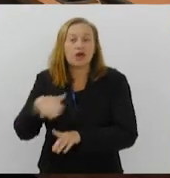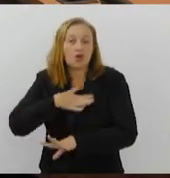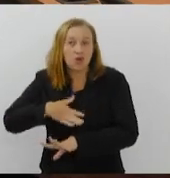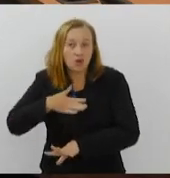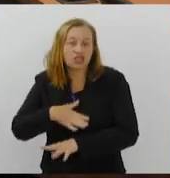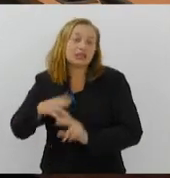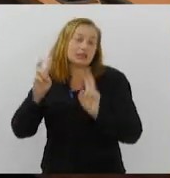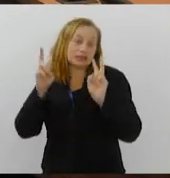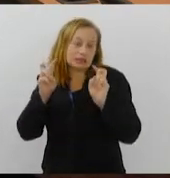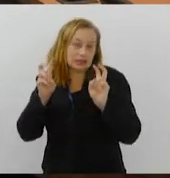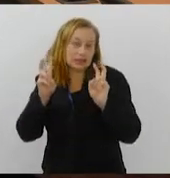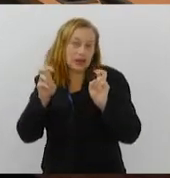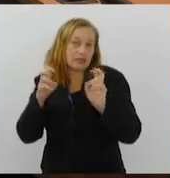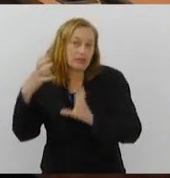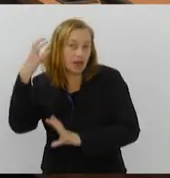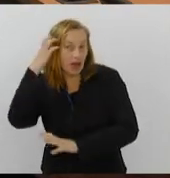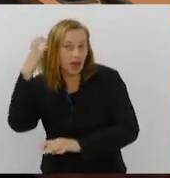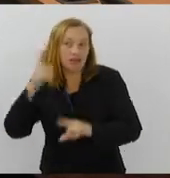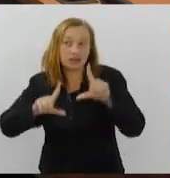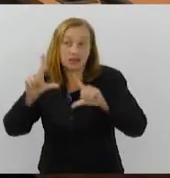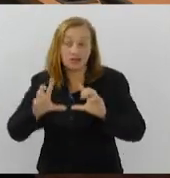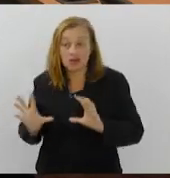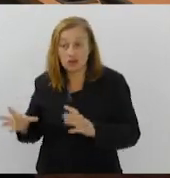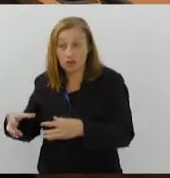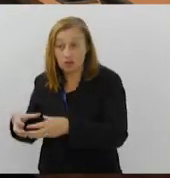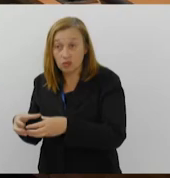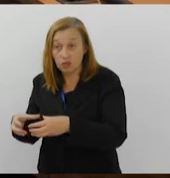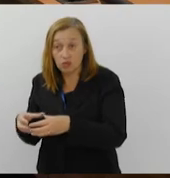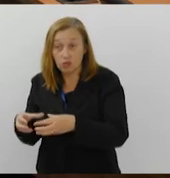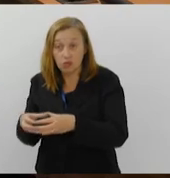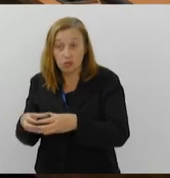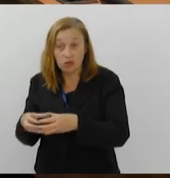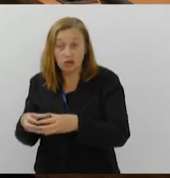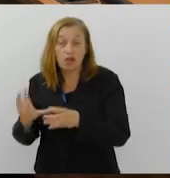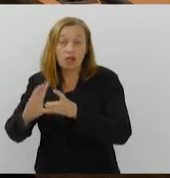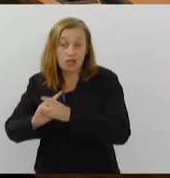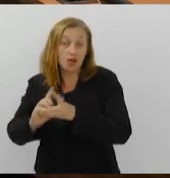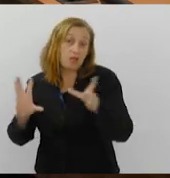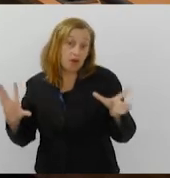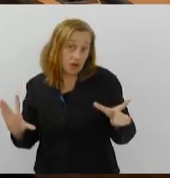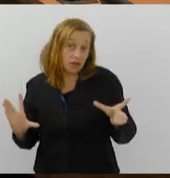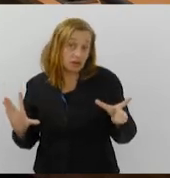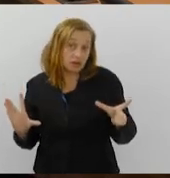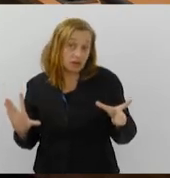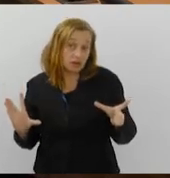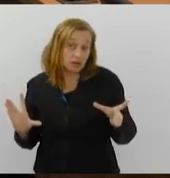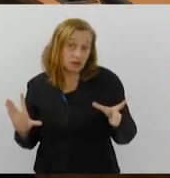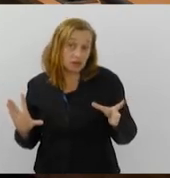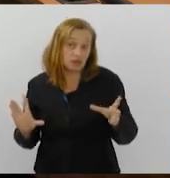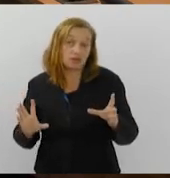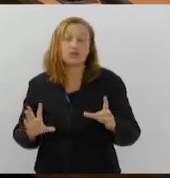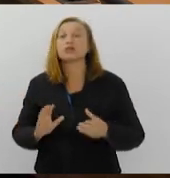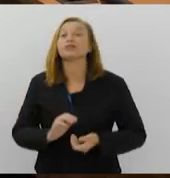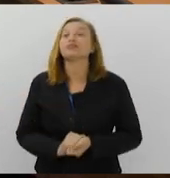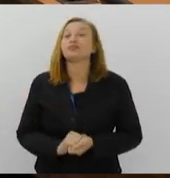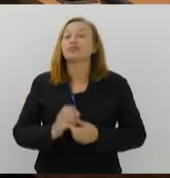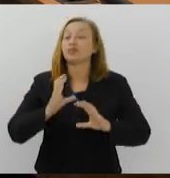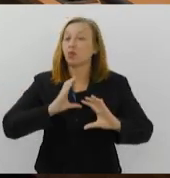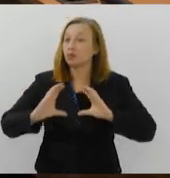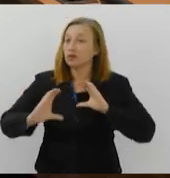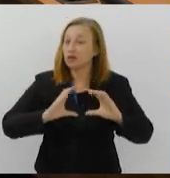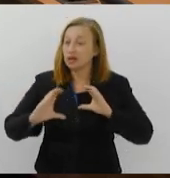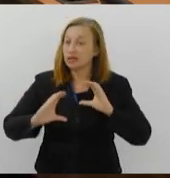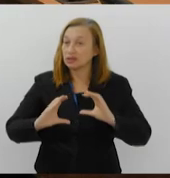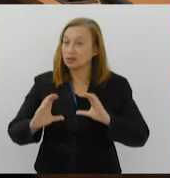tema, gosta das rádios e TVs comunitárias, que é uma forma de democratização dos meios de comunicação.